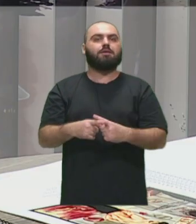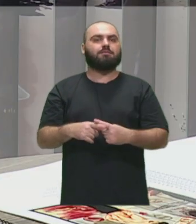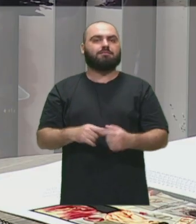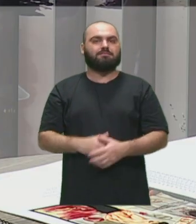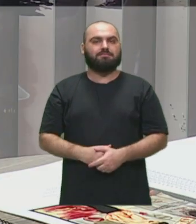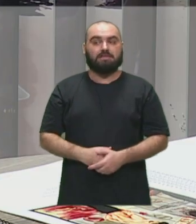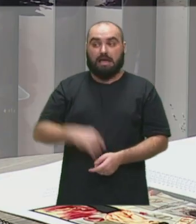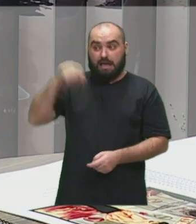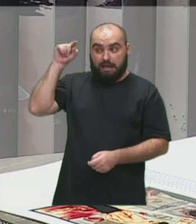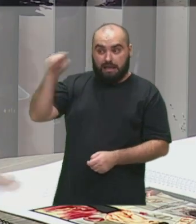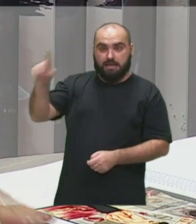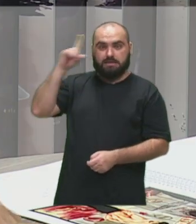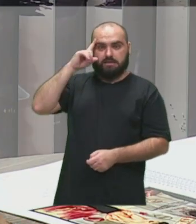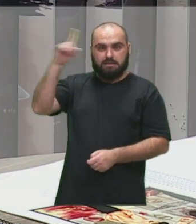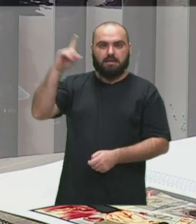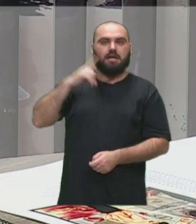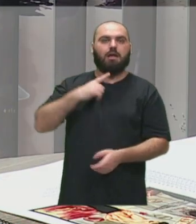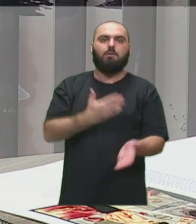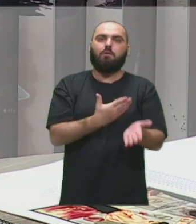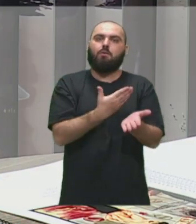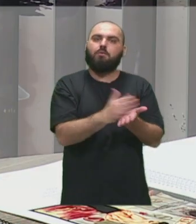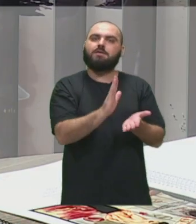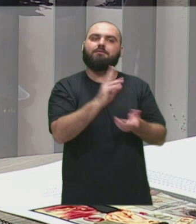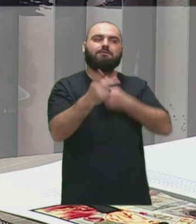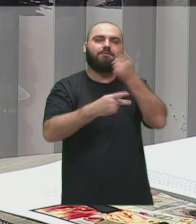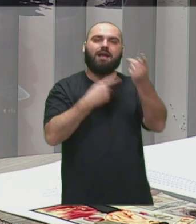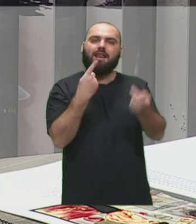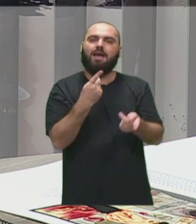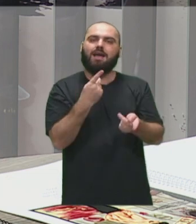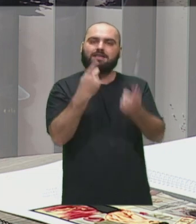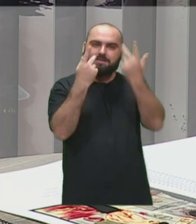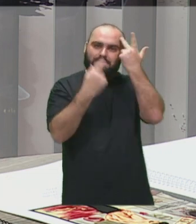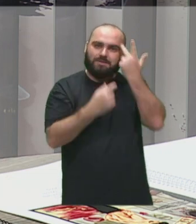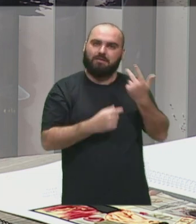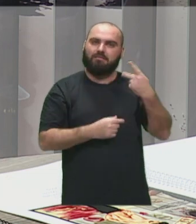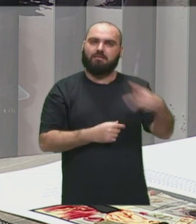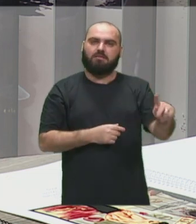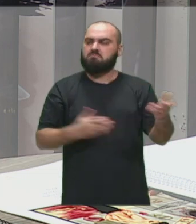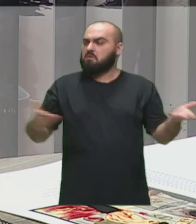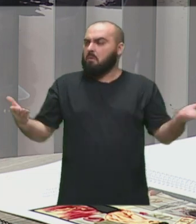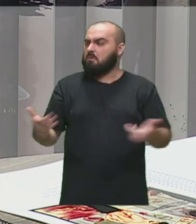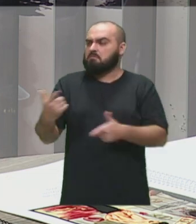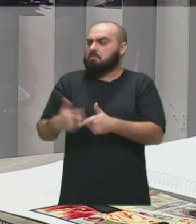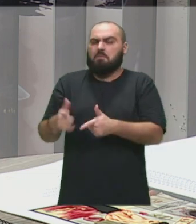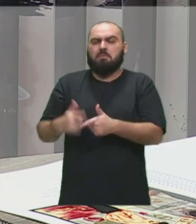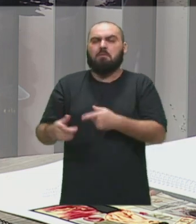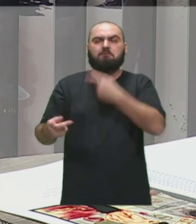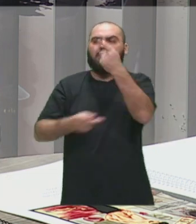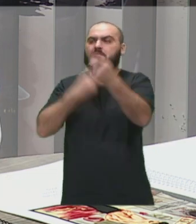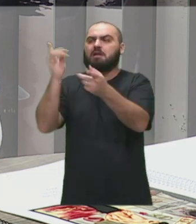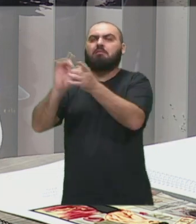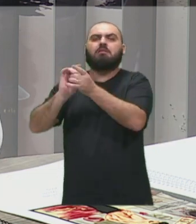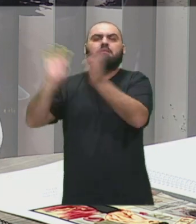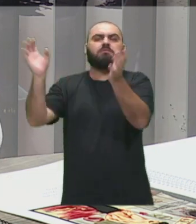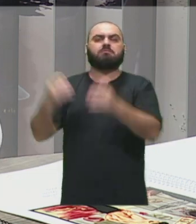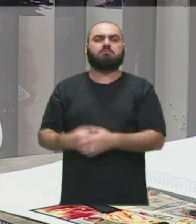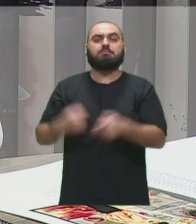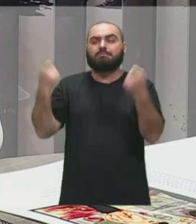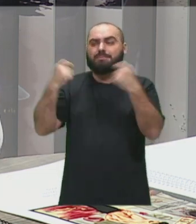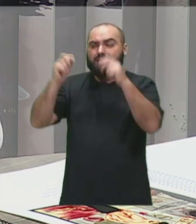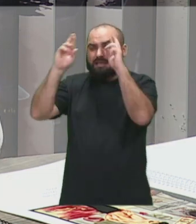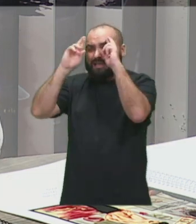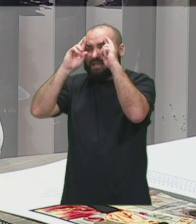daquele dia, eu comecei a falar que é a história dele. E hoje ele não tem problema nenhum em falar. Porque a gente precisa respeitar